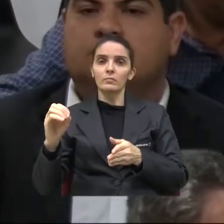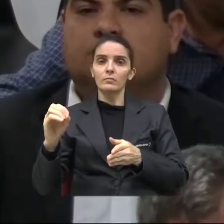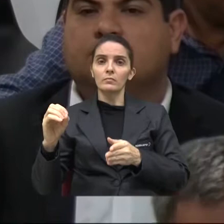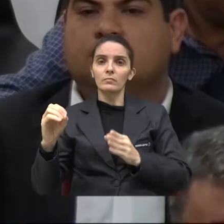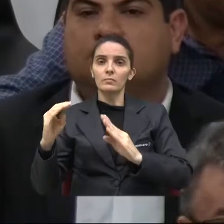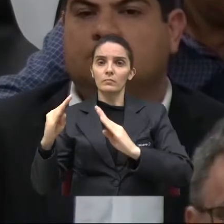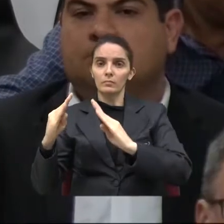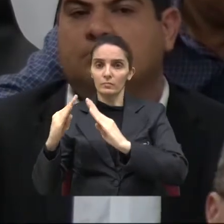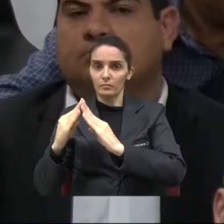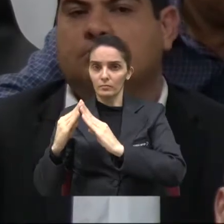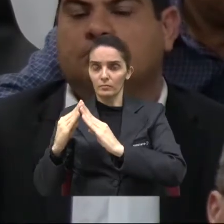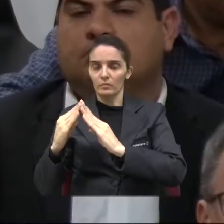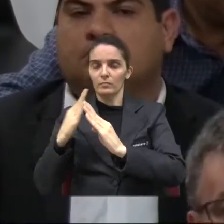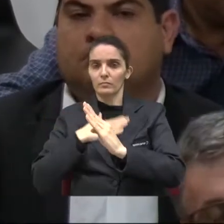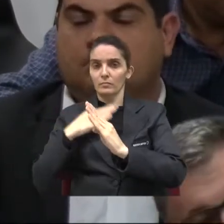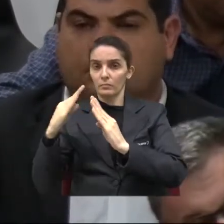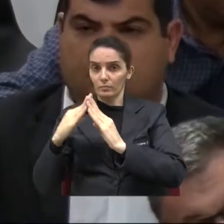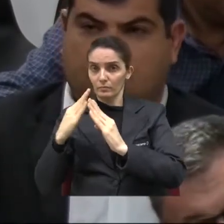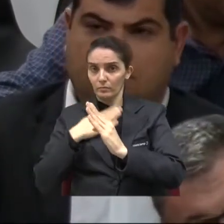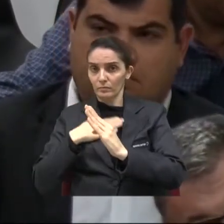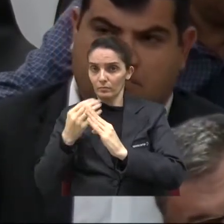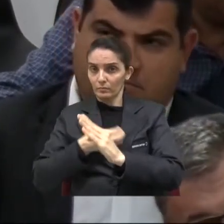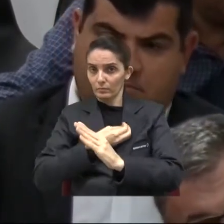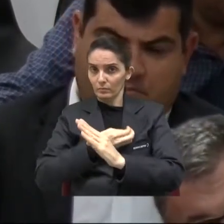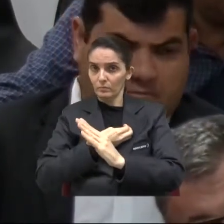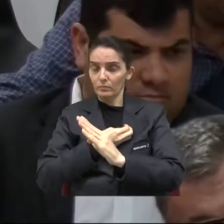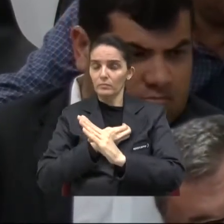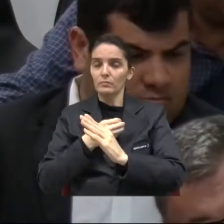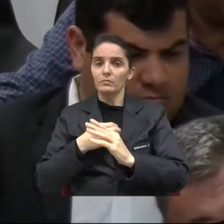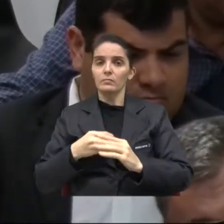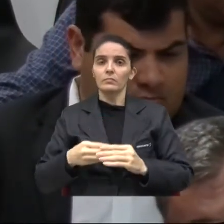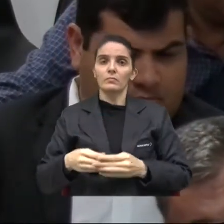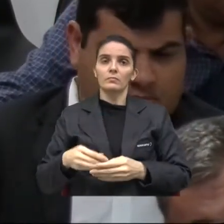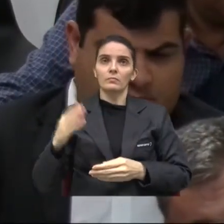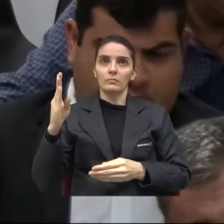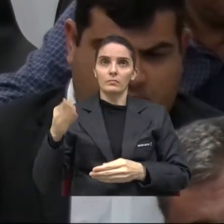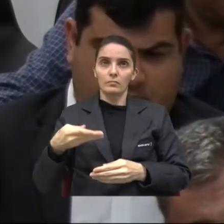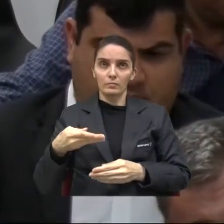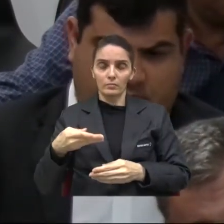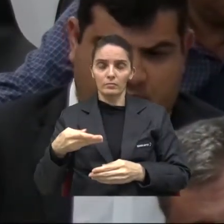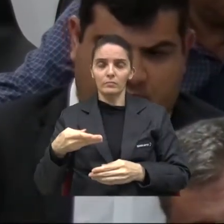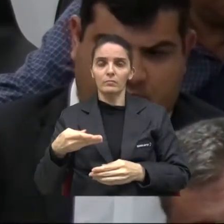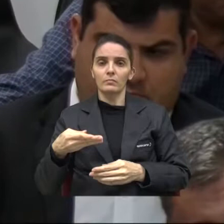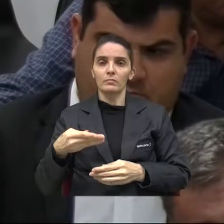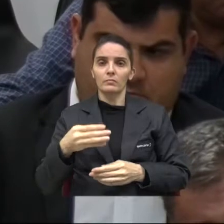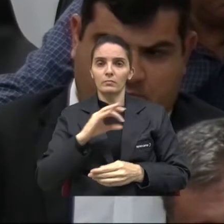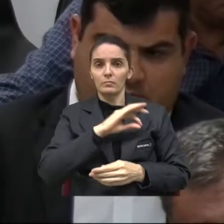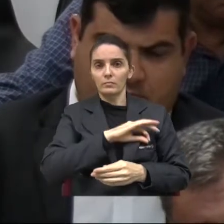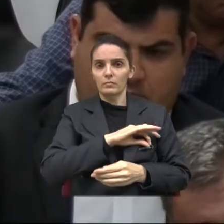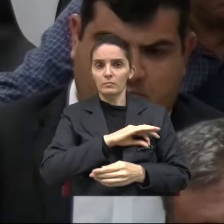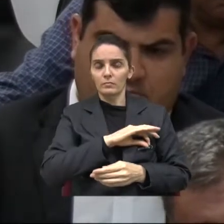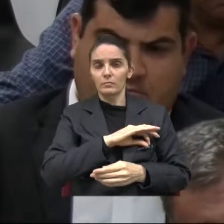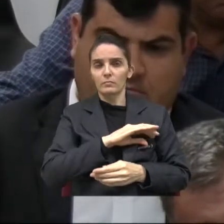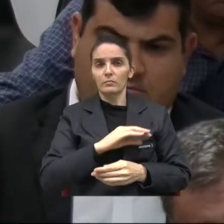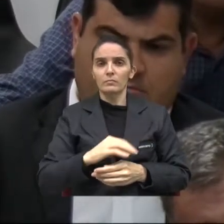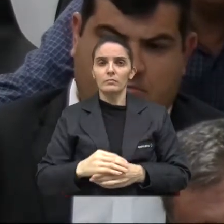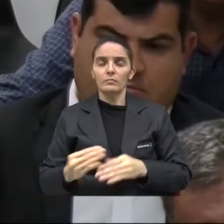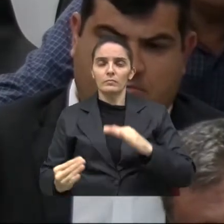Minha Casa Minha Vida, na faixa 2 até 1,5 salário mínimo. Aliás, acima de 1,5 salário mínimo. Uma